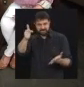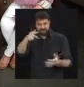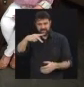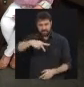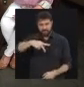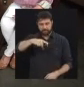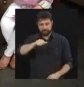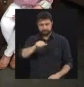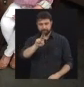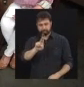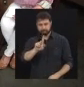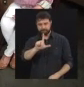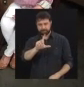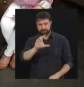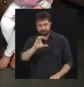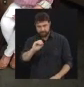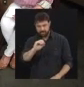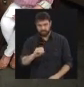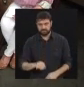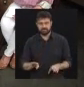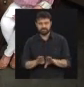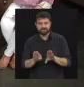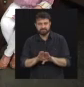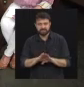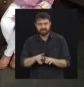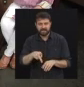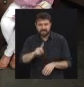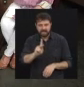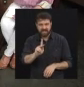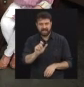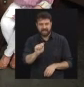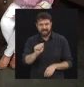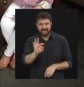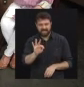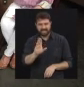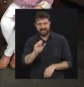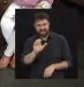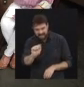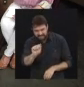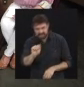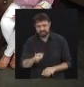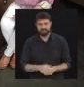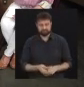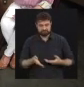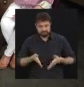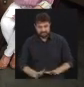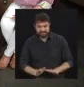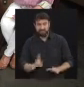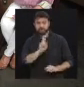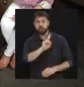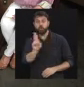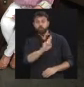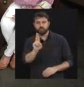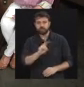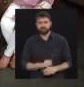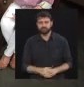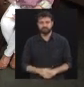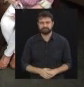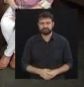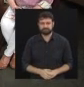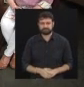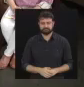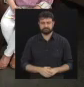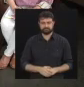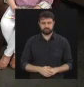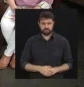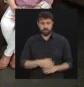Paulo, que é Paulo Nascimento. É isso? E a Kátia é Kátia Novo Nascimento. Kátia Cristina Novo Nascimento. E o